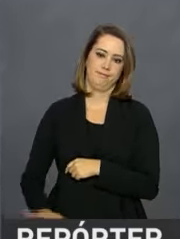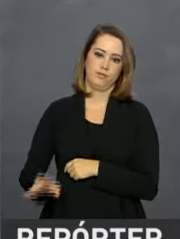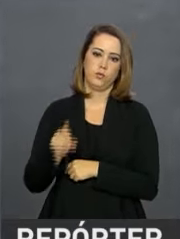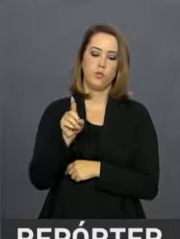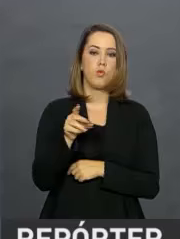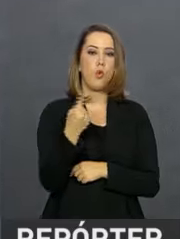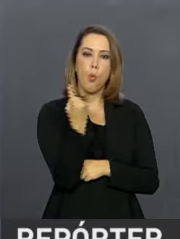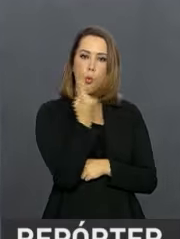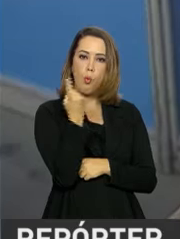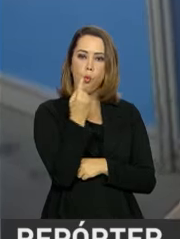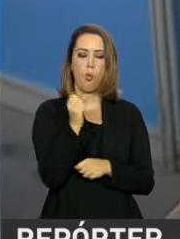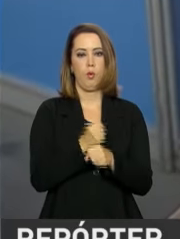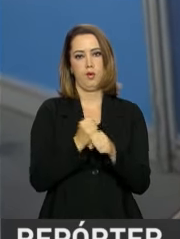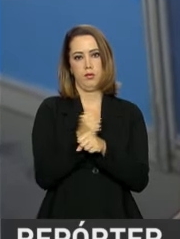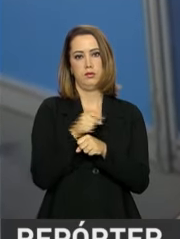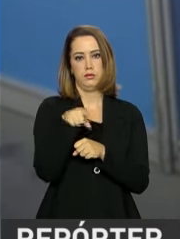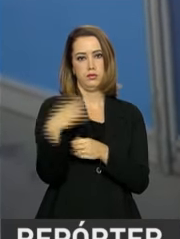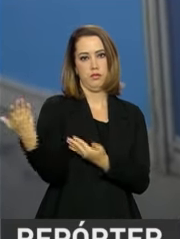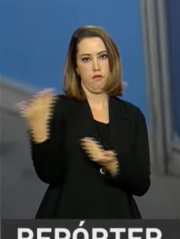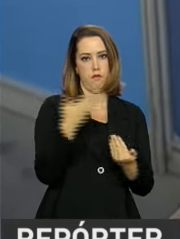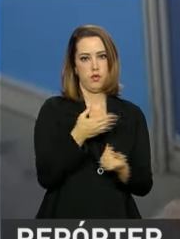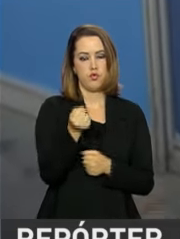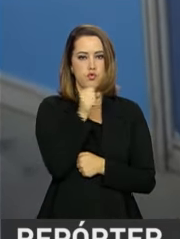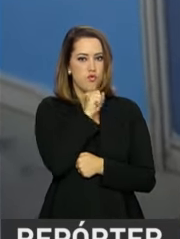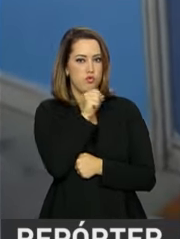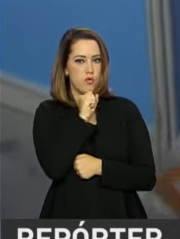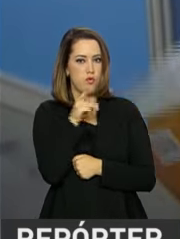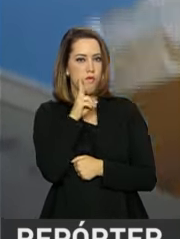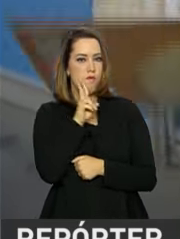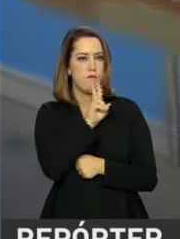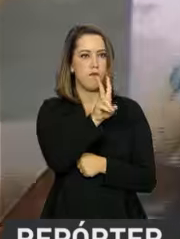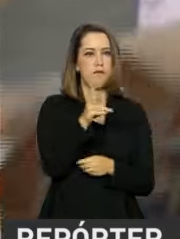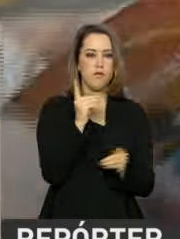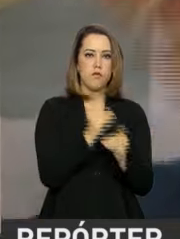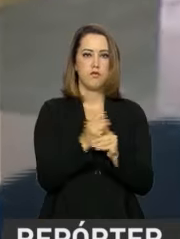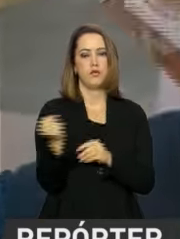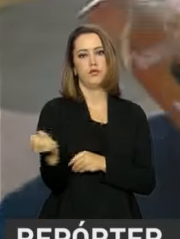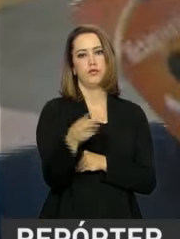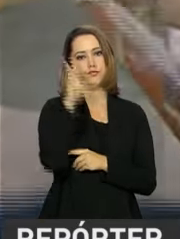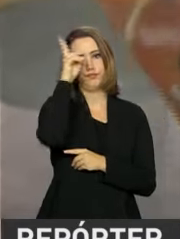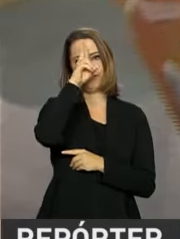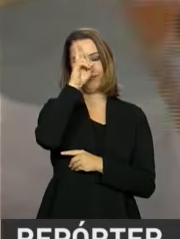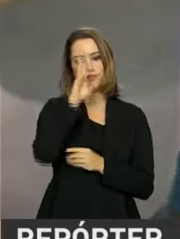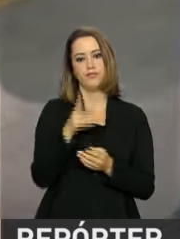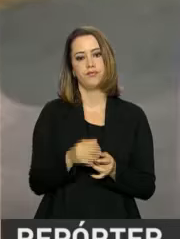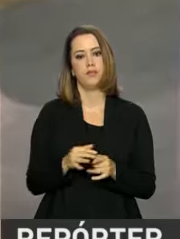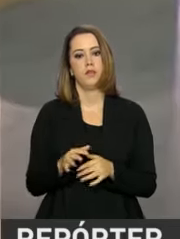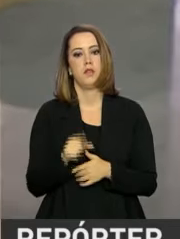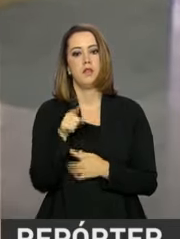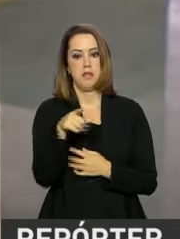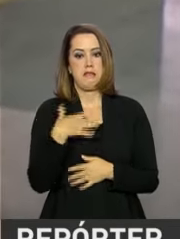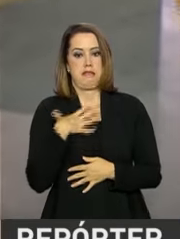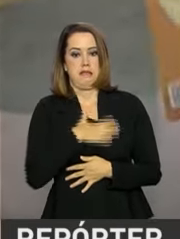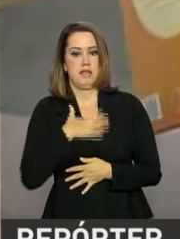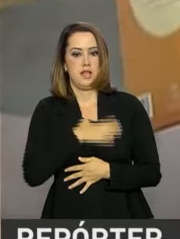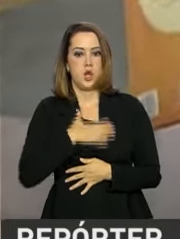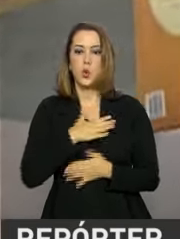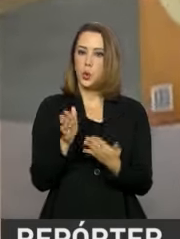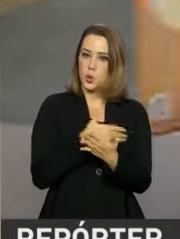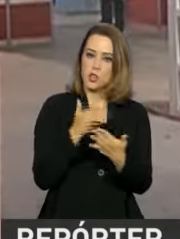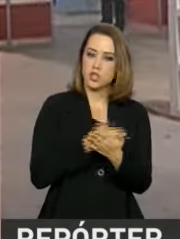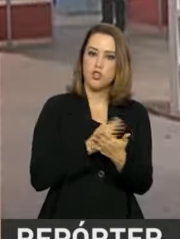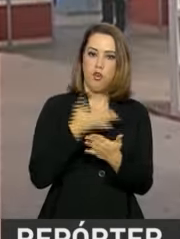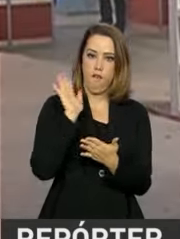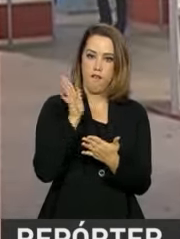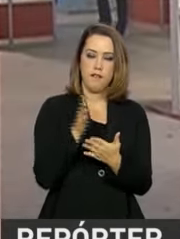de apenas um ano, veio com a avó descobrir novas histórias. Mostrar os livros, ela gosta de livros, ela já tem